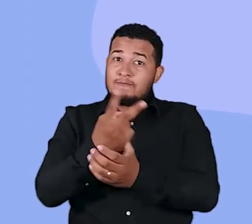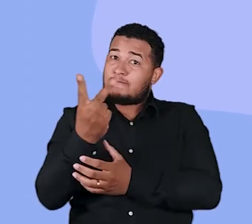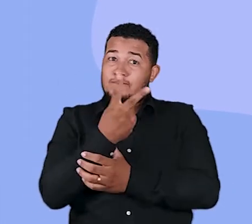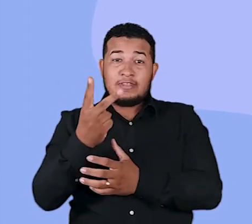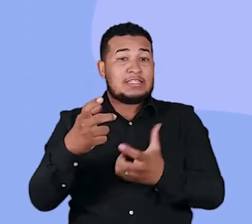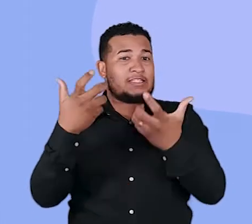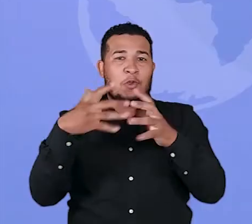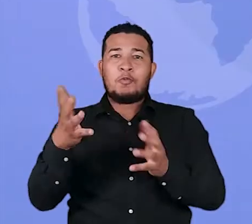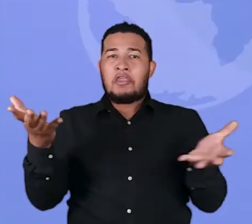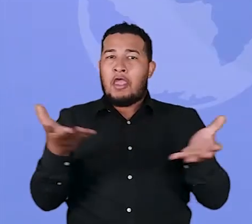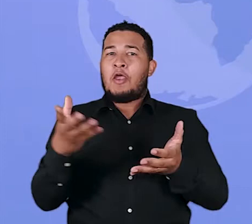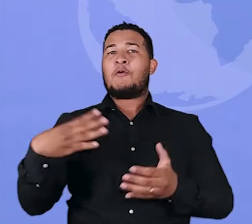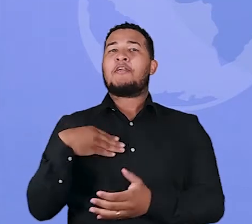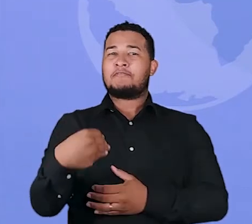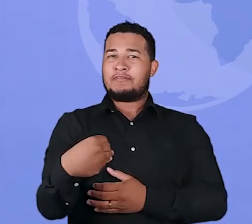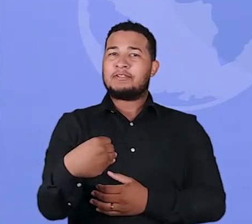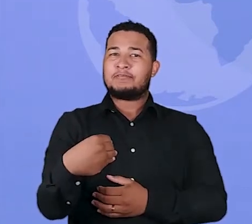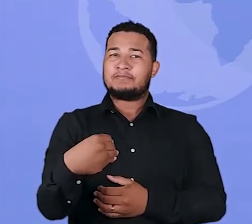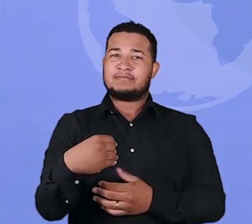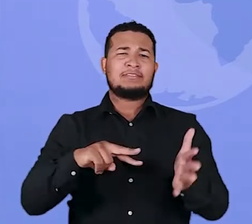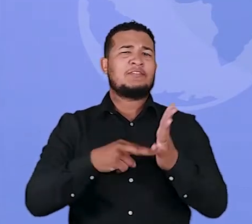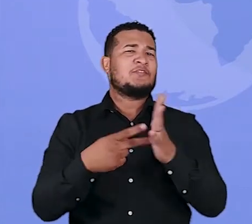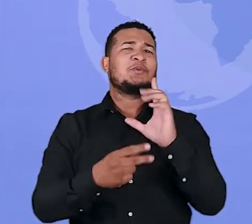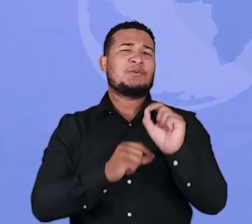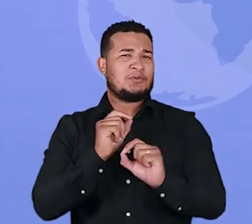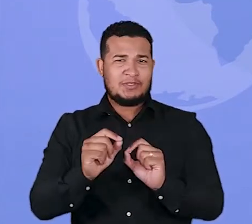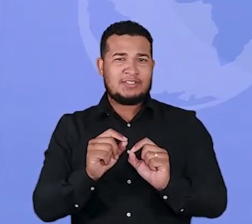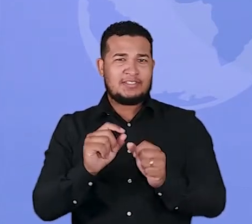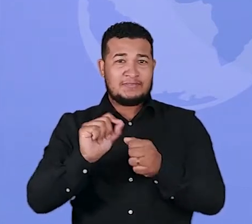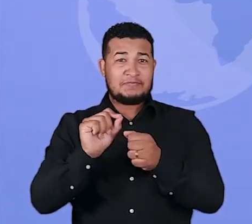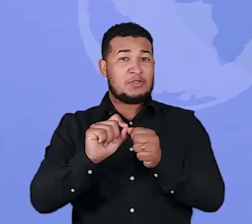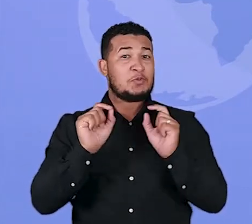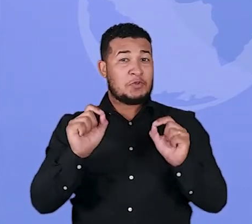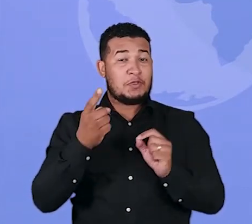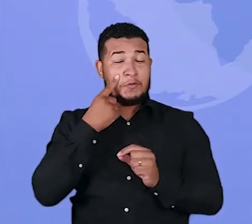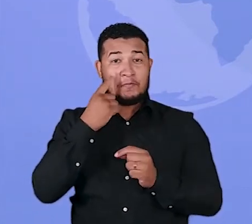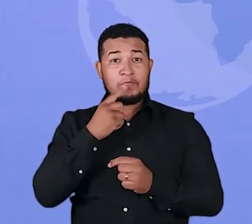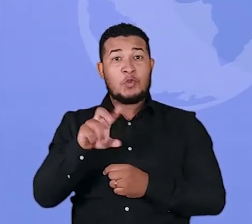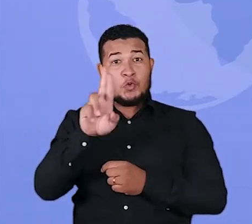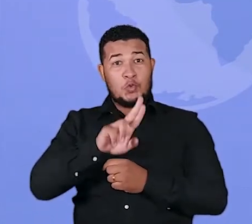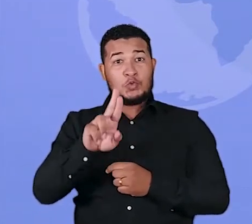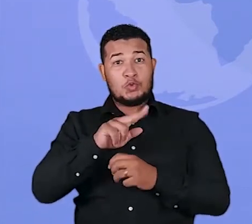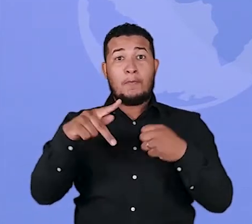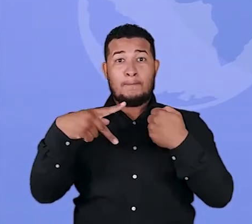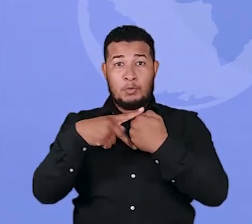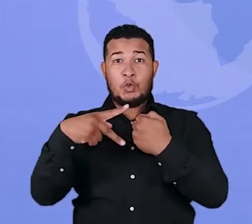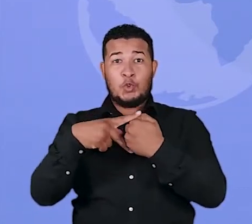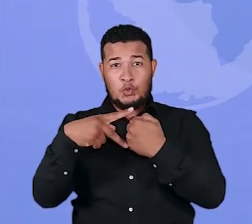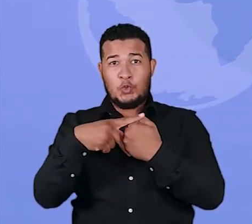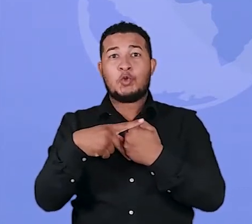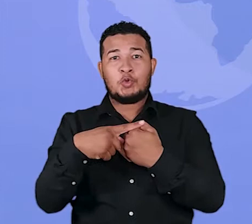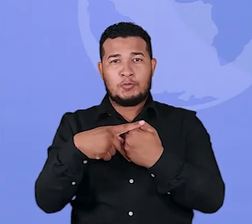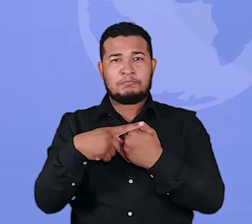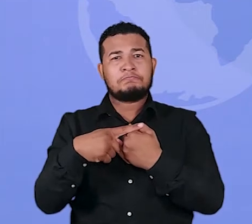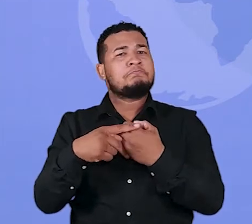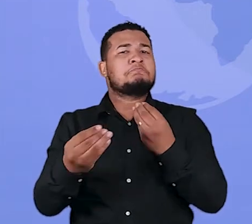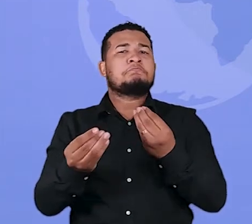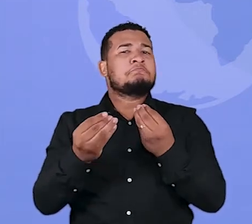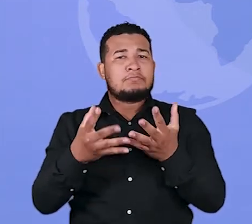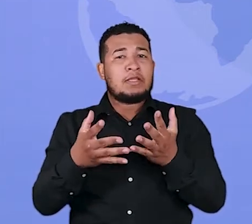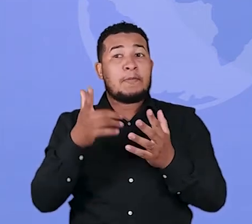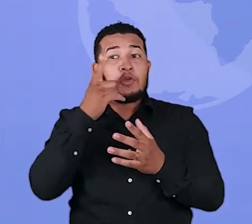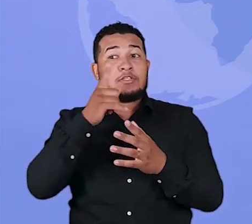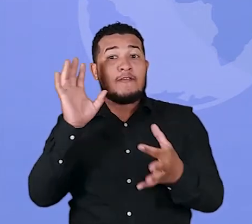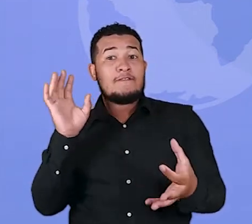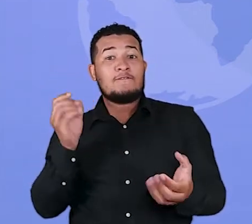filhos agora. O que se fez aí? O que se fez aí? Utilizou um pronome